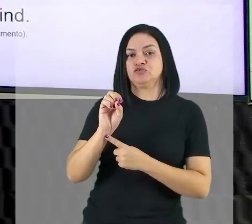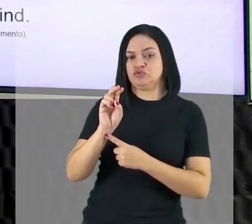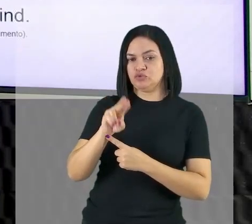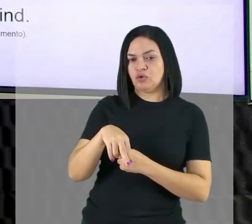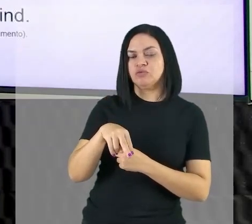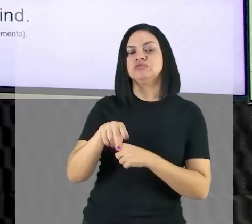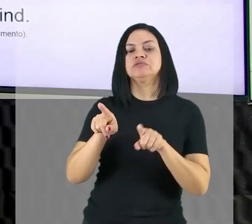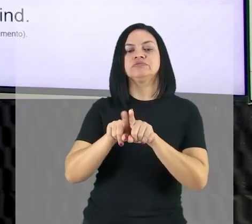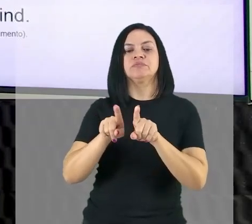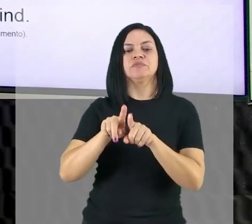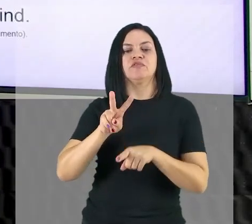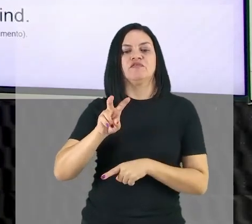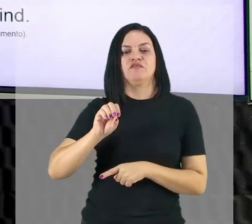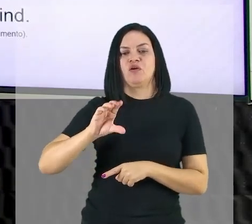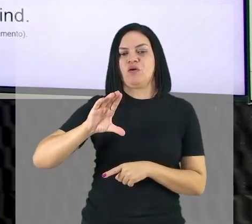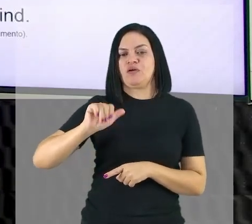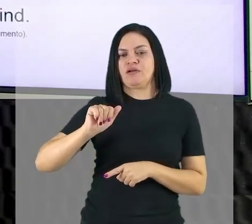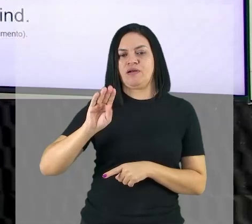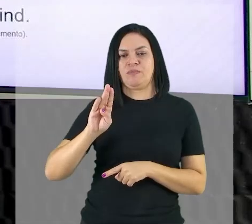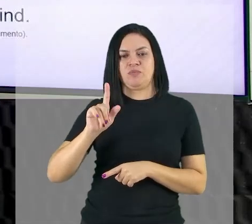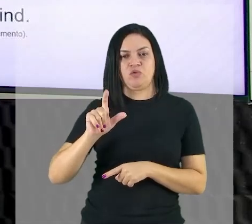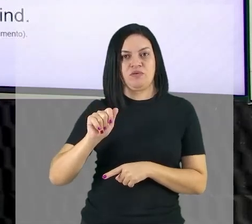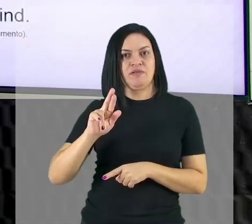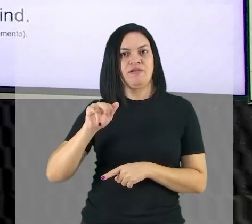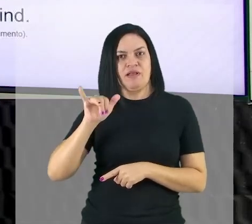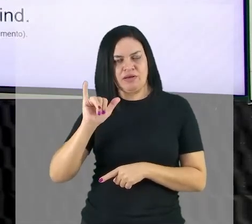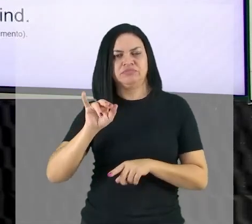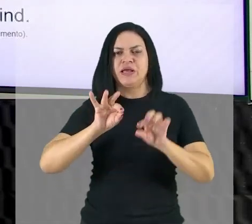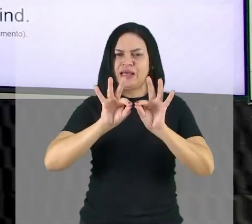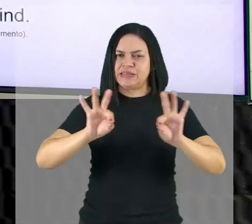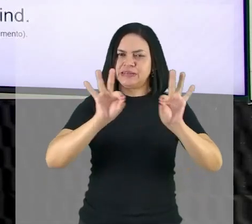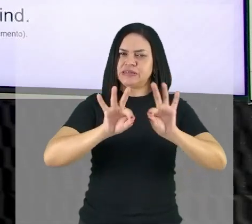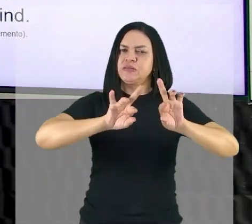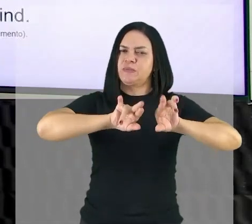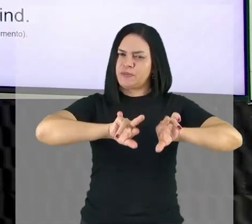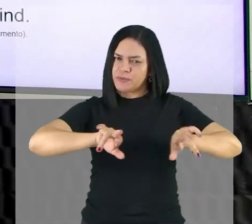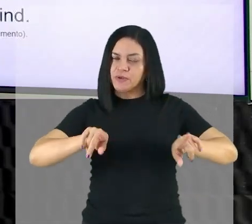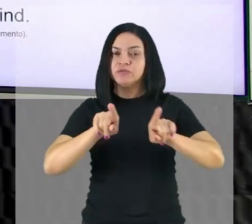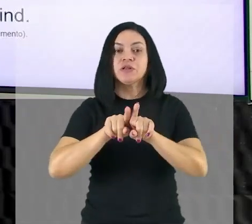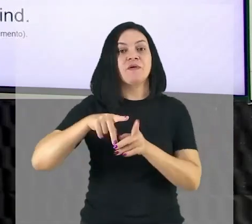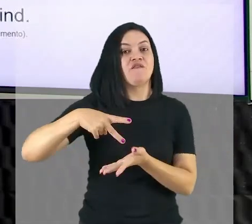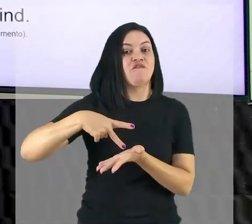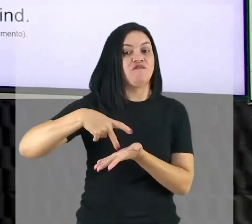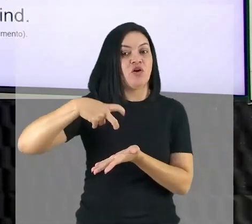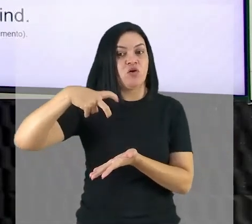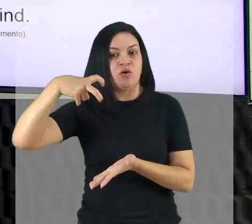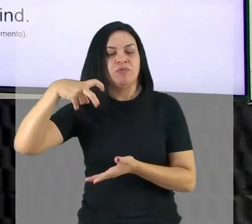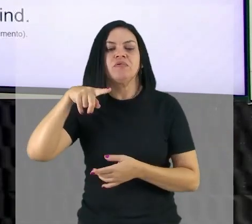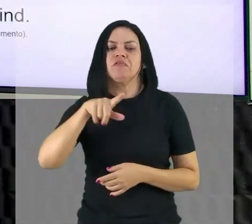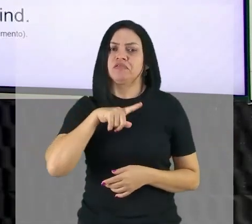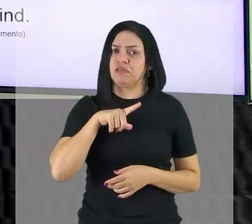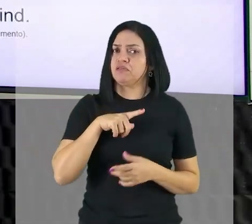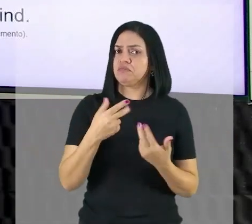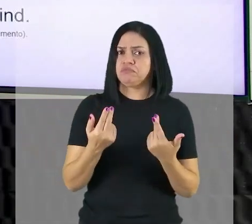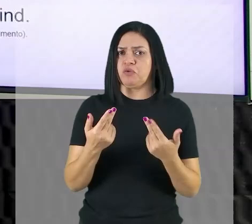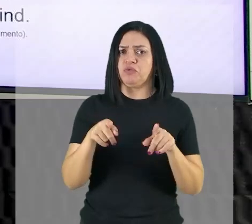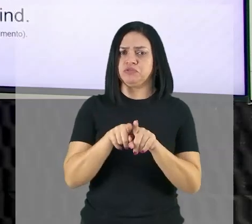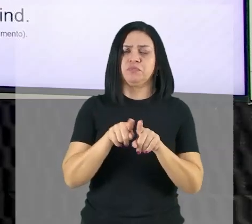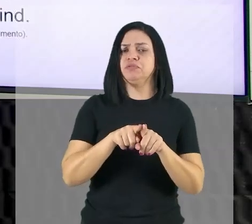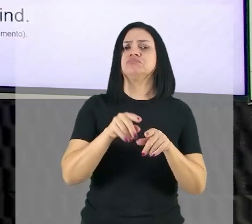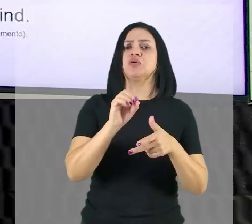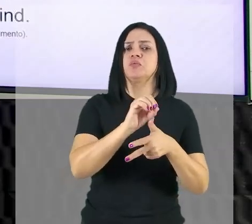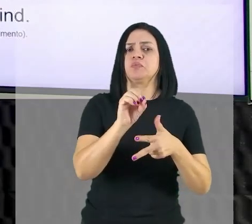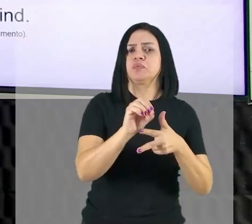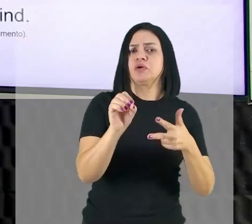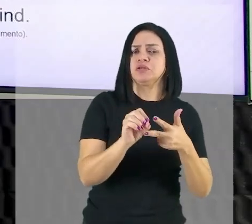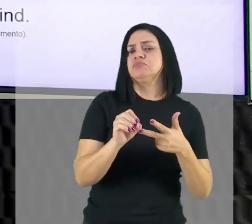em diferentes expressões e vocabulários. Tem algumas questões, e isso vale para o Enem e para o EMA, que vão dar